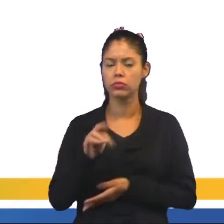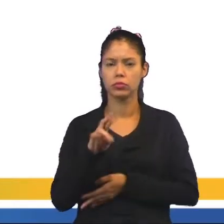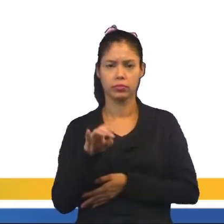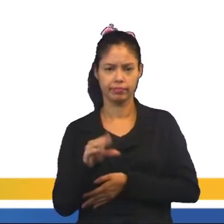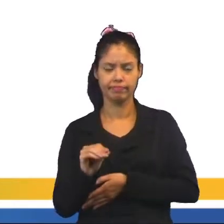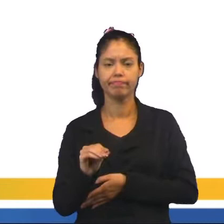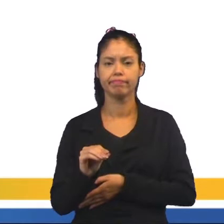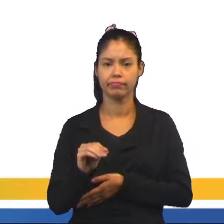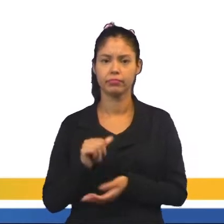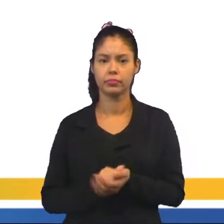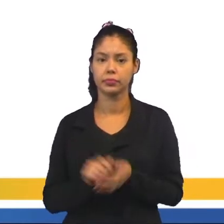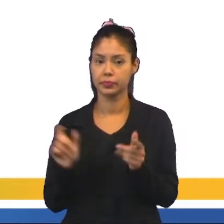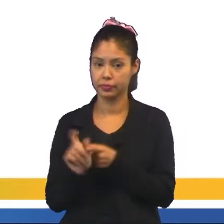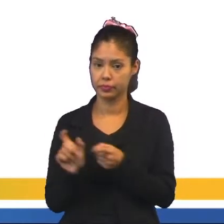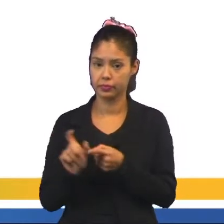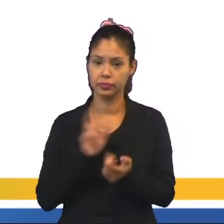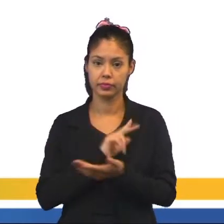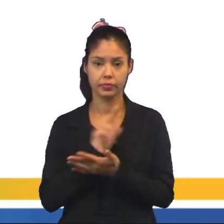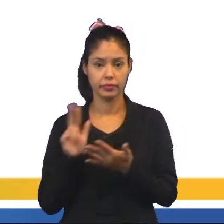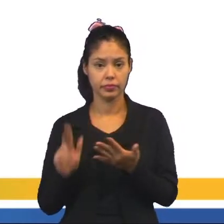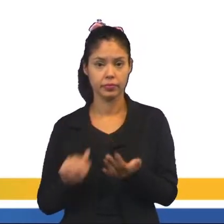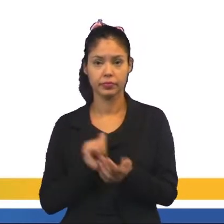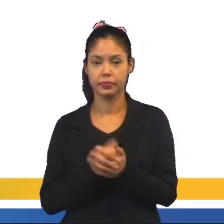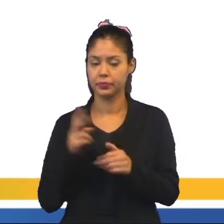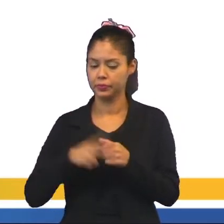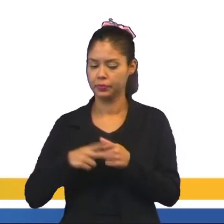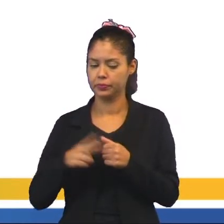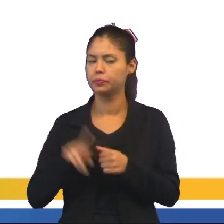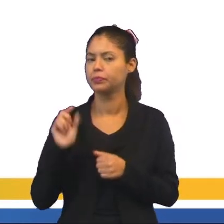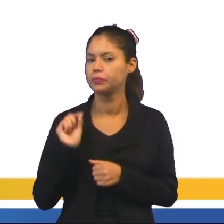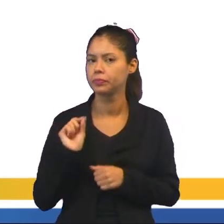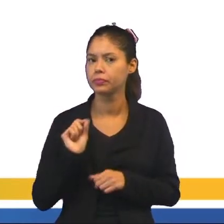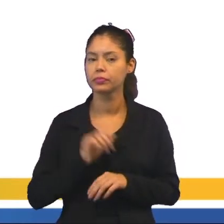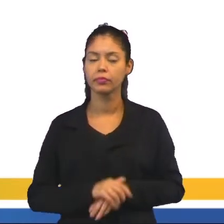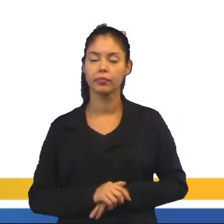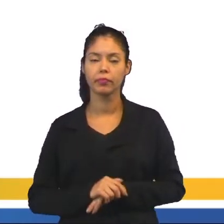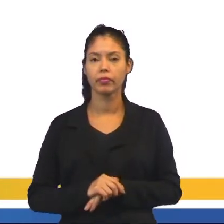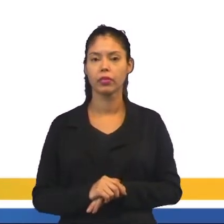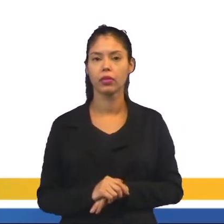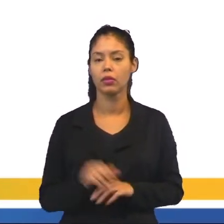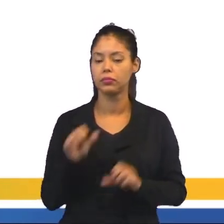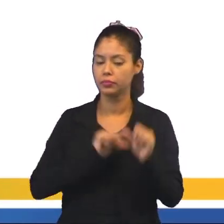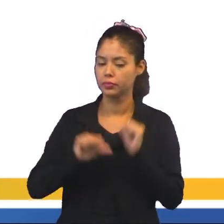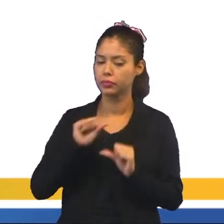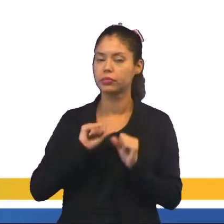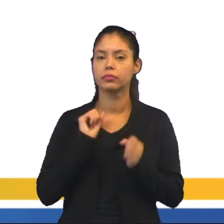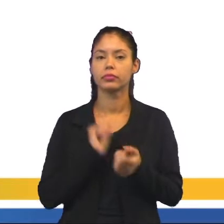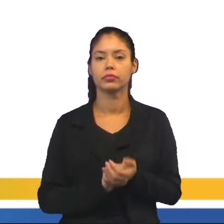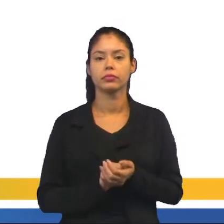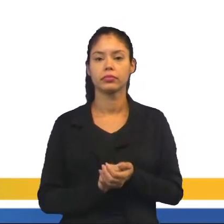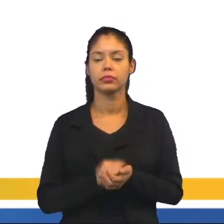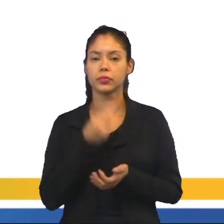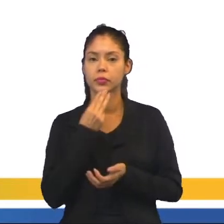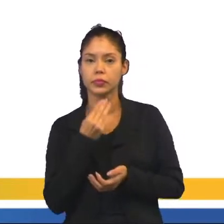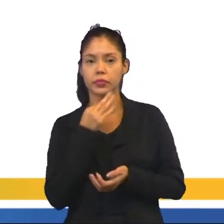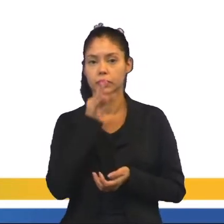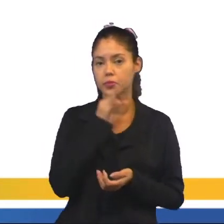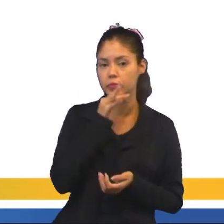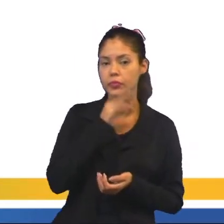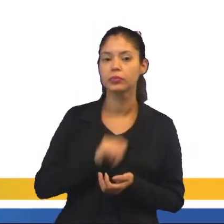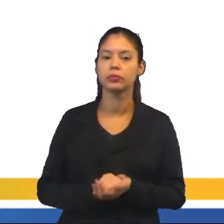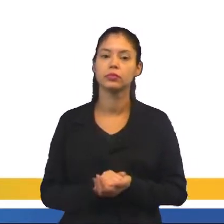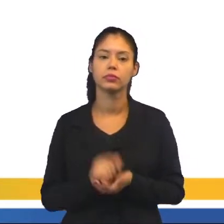núcleo do predicado ou seja uma palavra variável ver o que é que a variável ele muda né muda de masculino para feminino